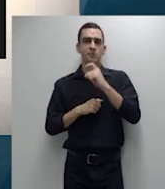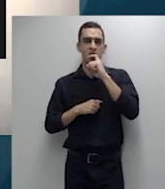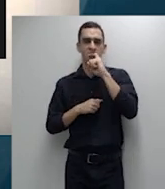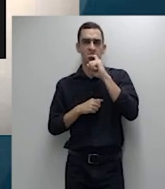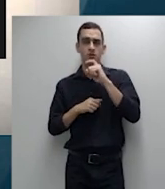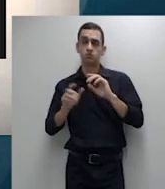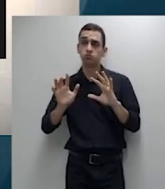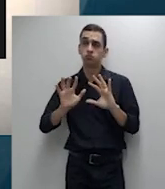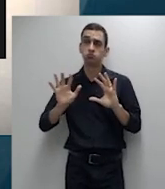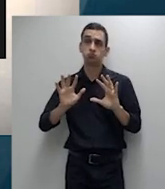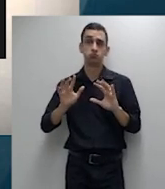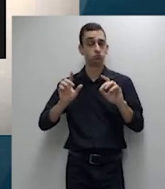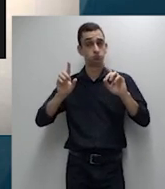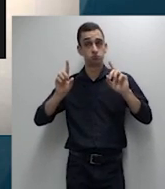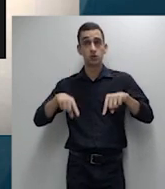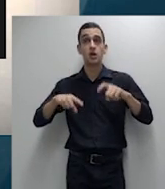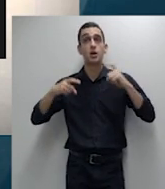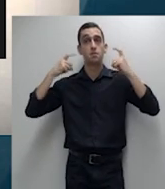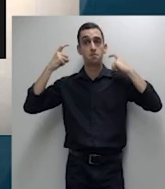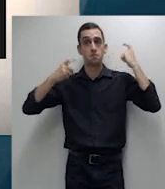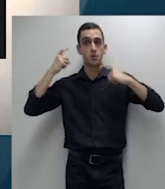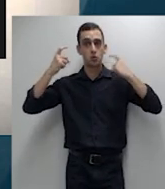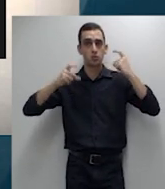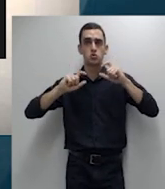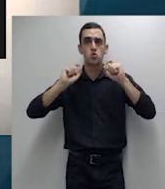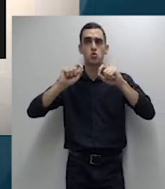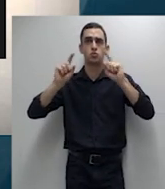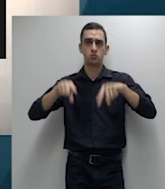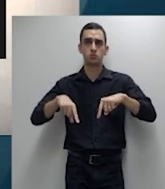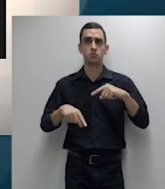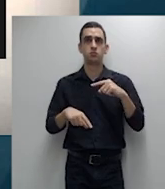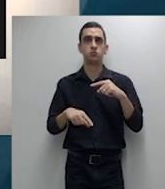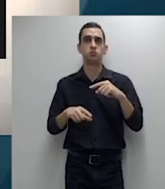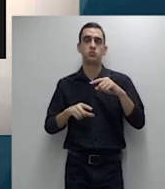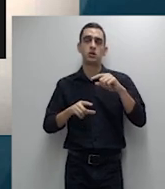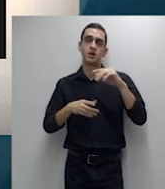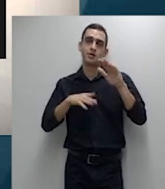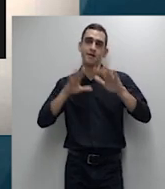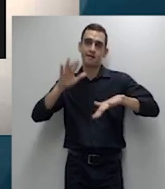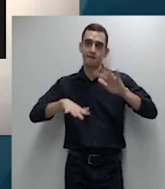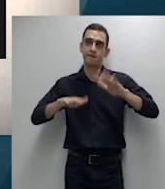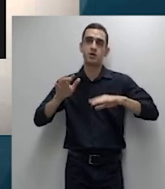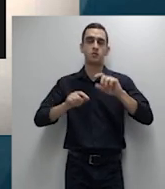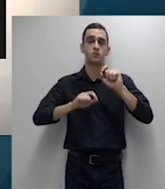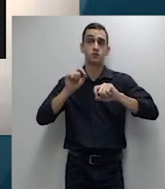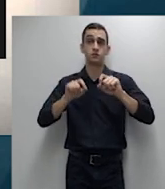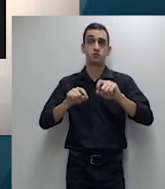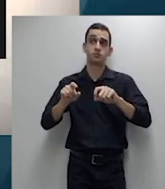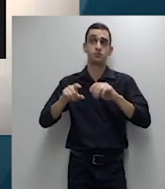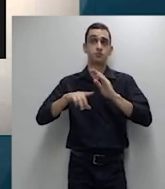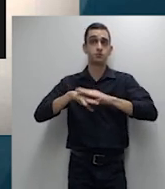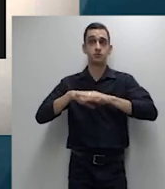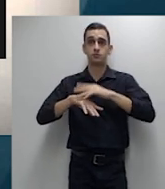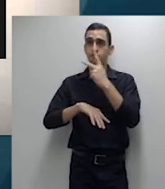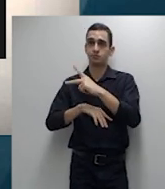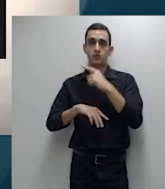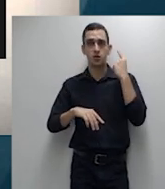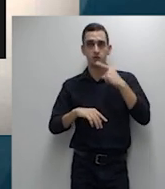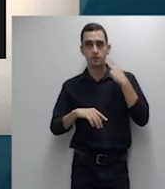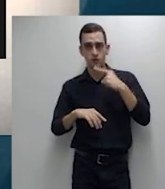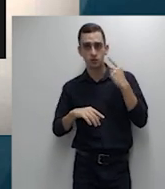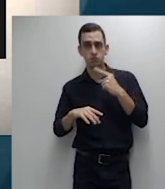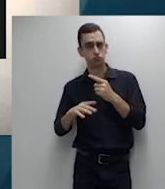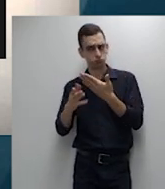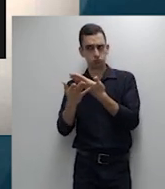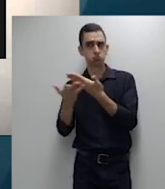uma preocupação com um desembolso desmedido setores merecer o trabalho dos patronos da